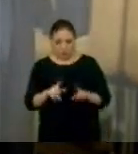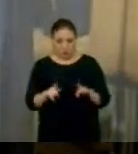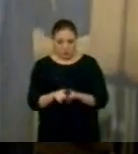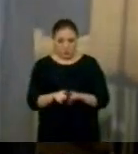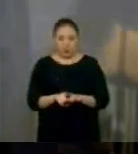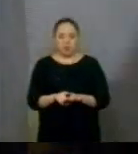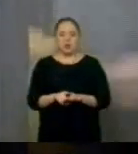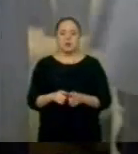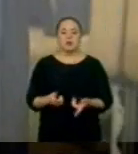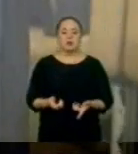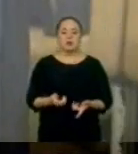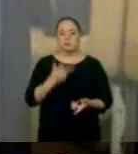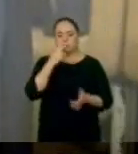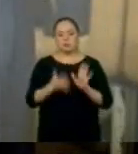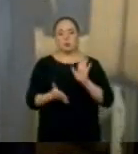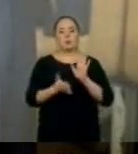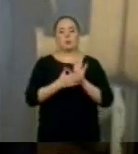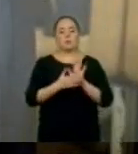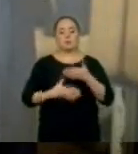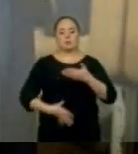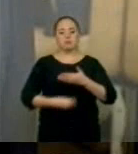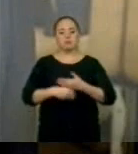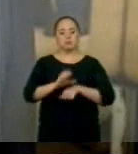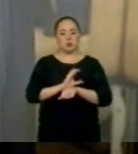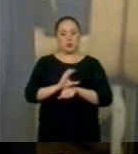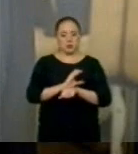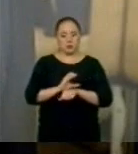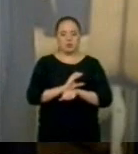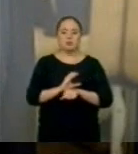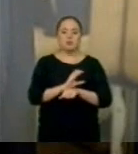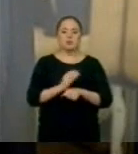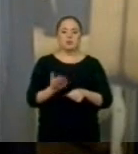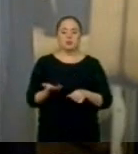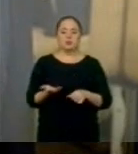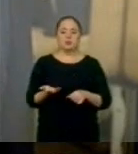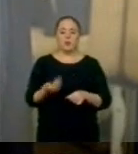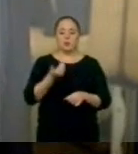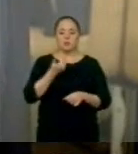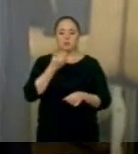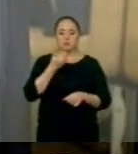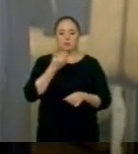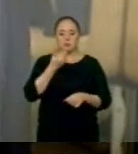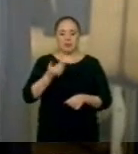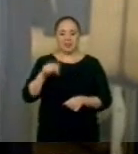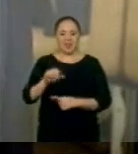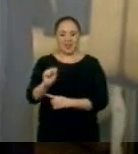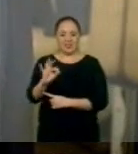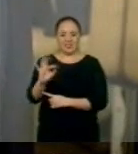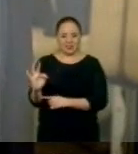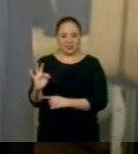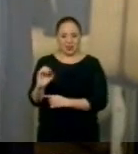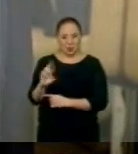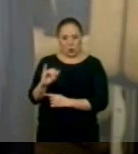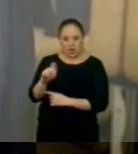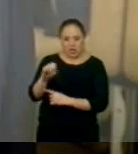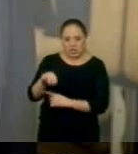uma proposta de emenda constitucional advinda deste tribunal, como órgão de cúpula